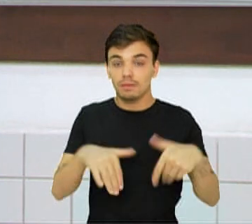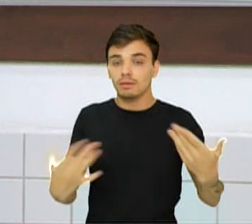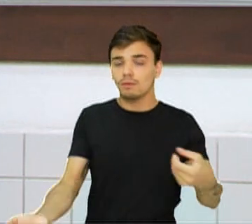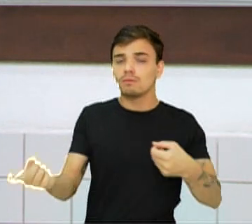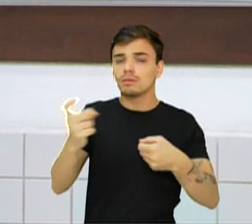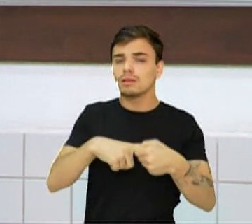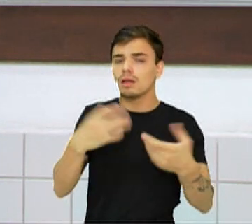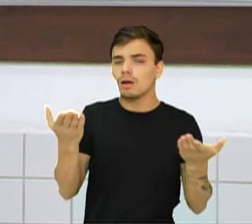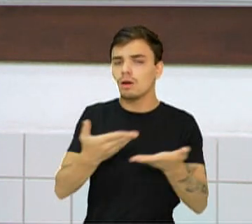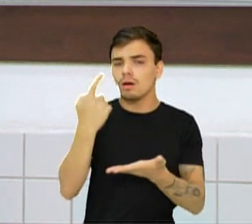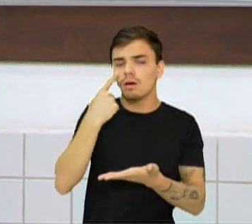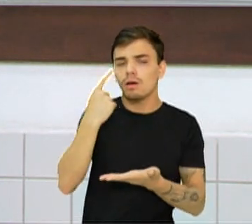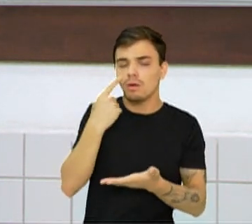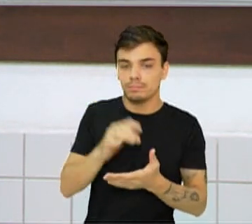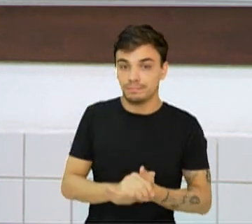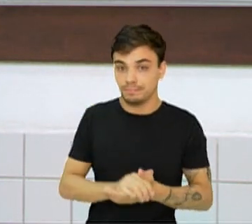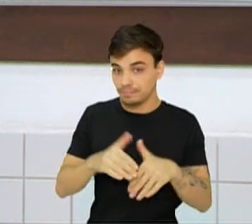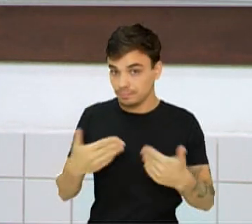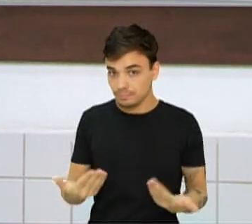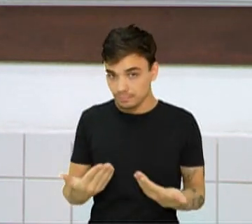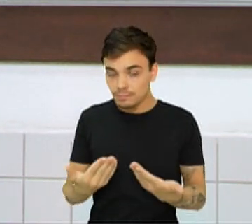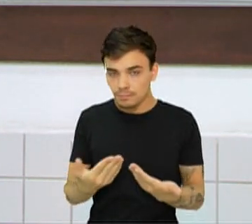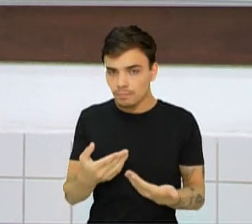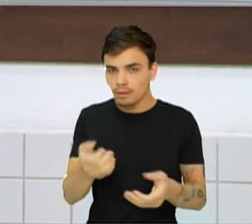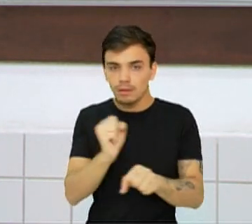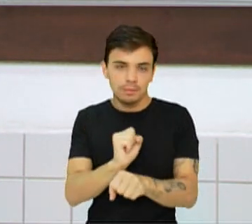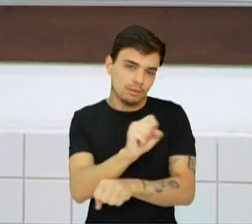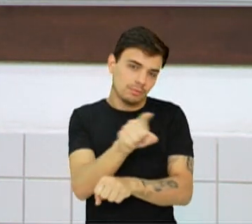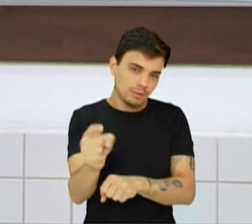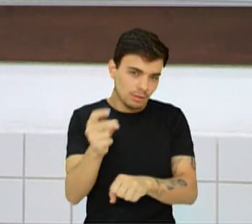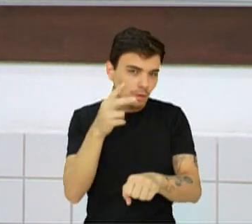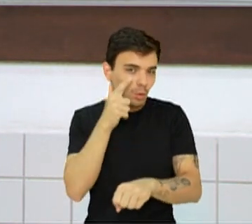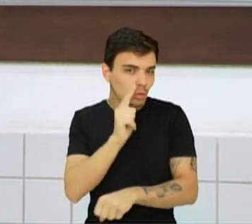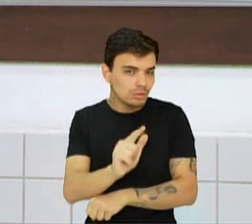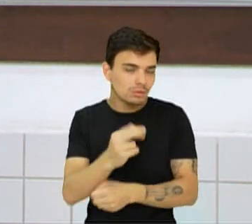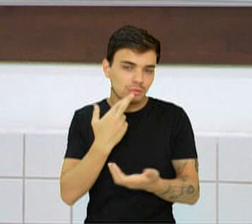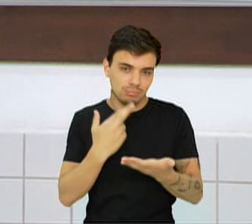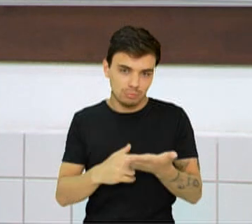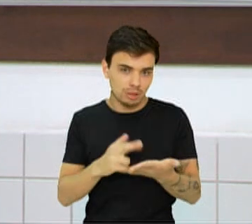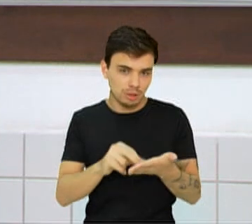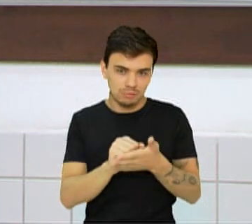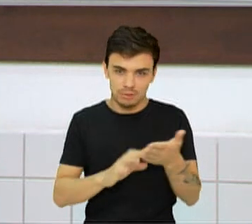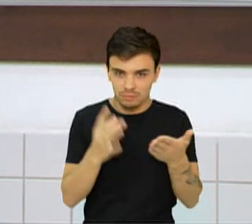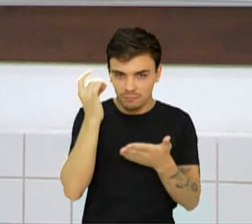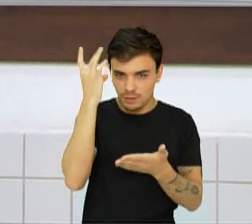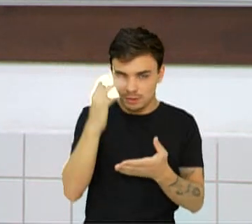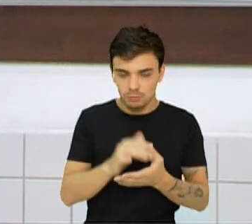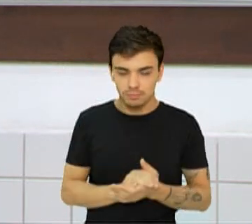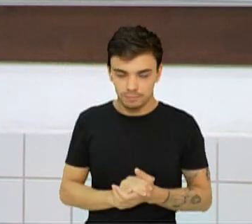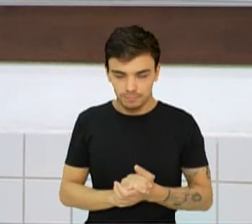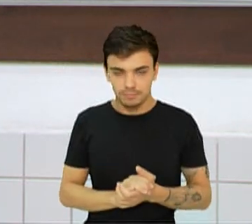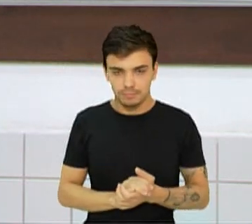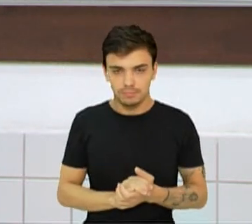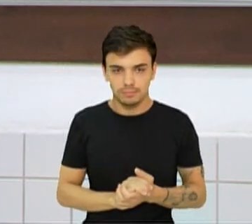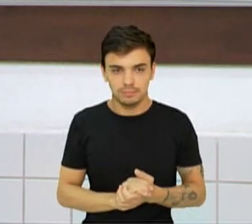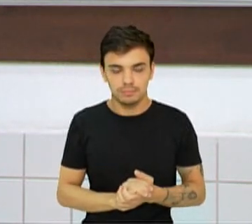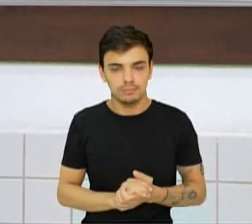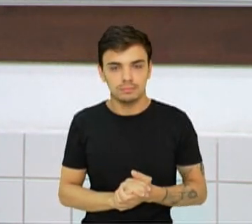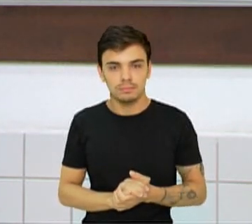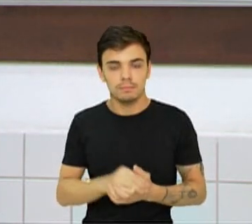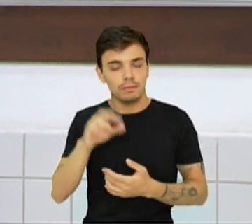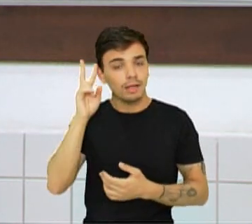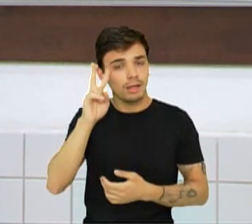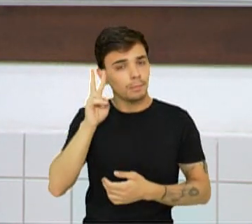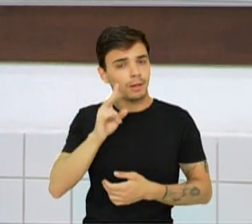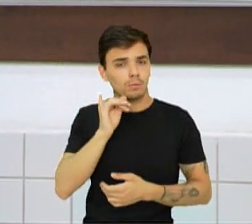voltando agora, gente. Então é o seguinte, espero que vocês tenham conseguido fazer a questão de forma fácil, né? Lembra que eu